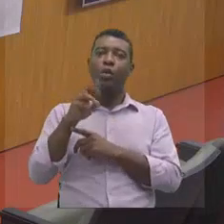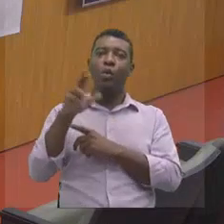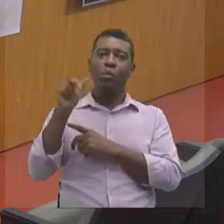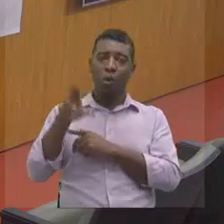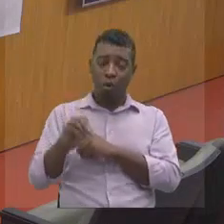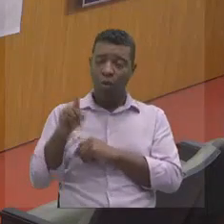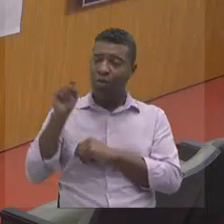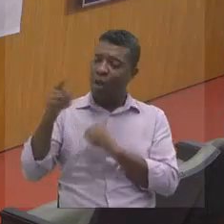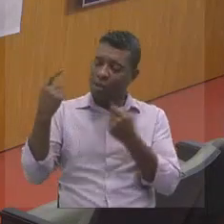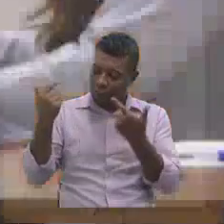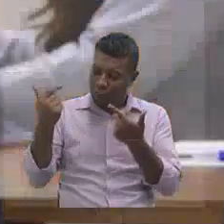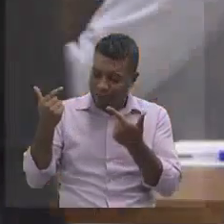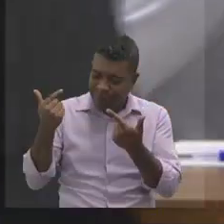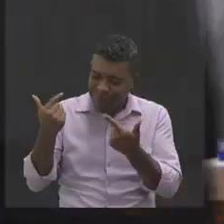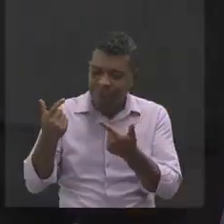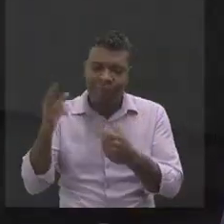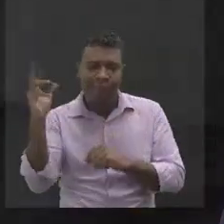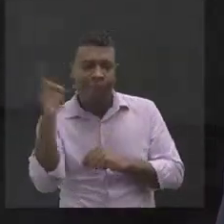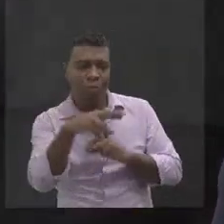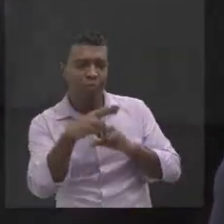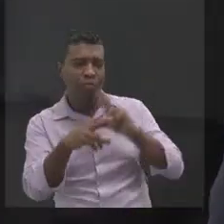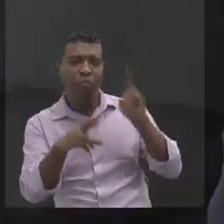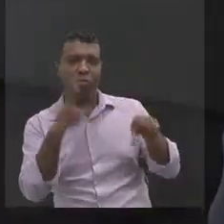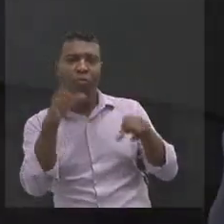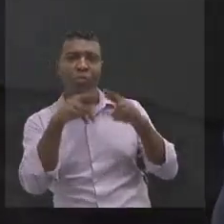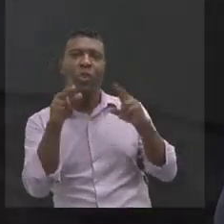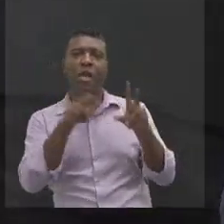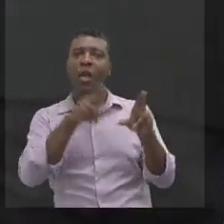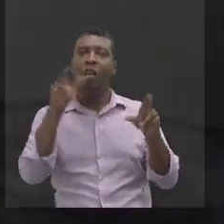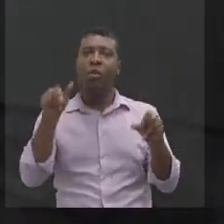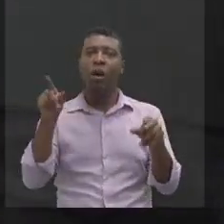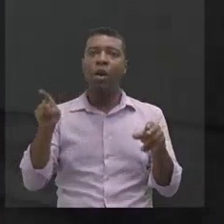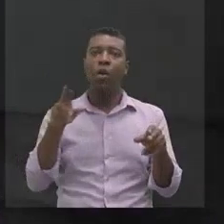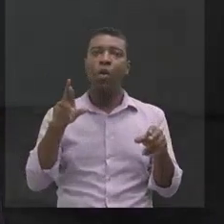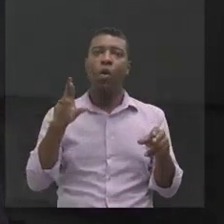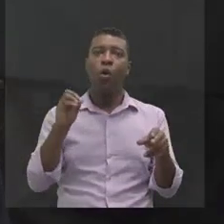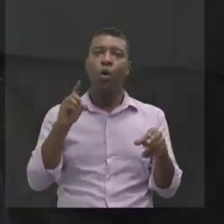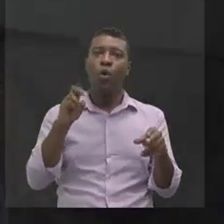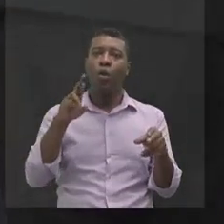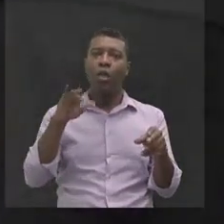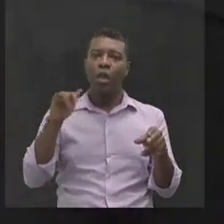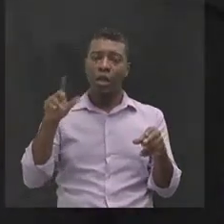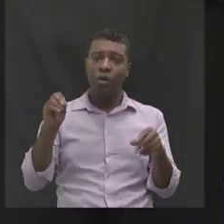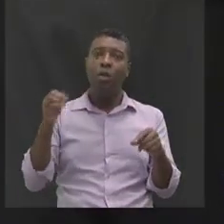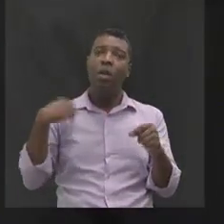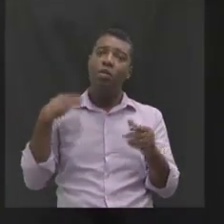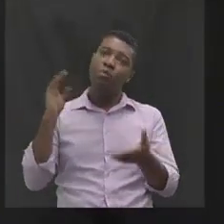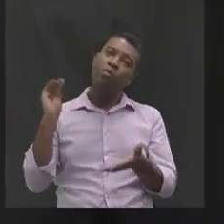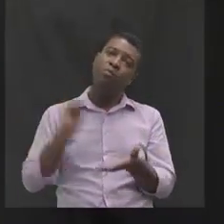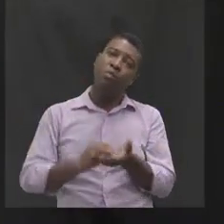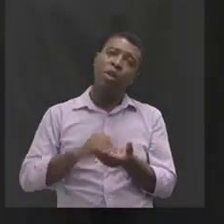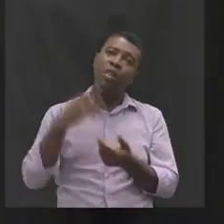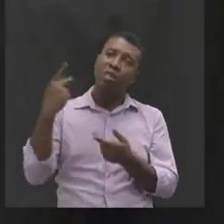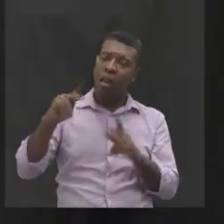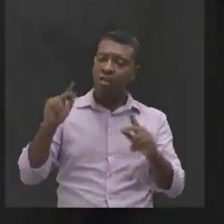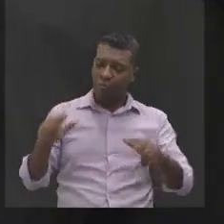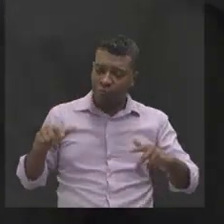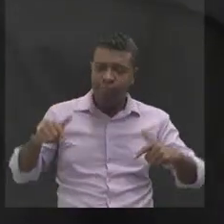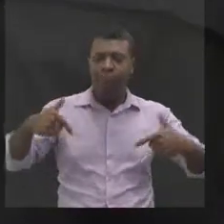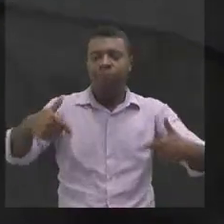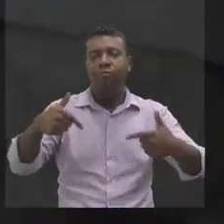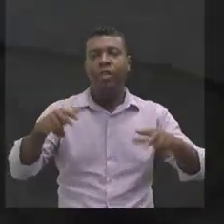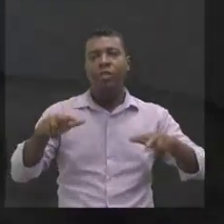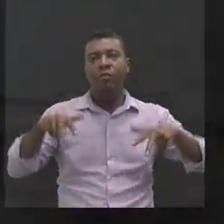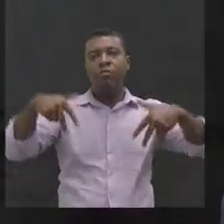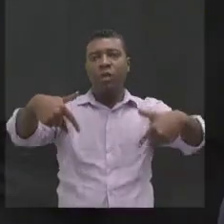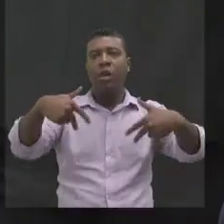retorno excelente a todas as demandas assim como o Rodrigo então deixa aqui registrado meu agradecimento por toda proatividade né e também